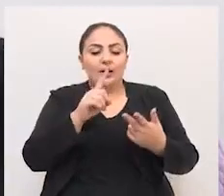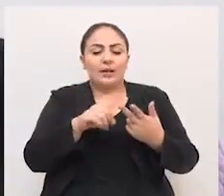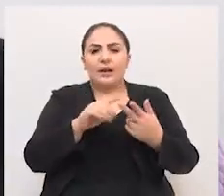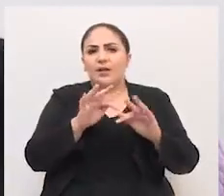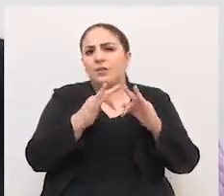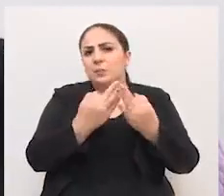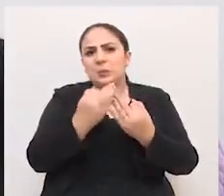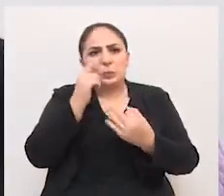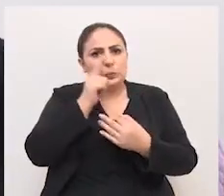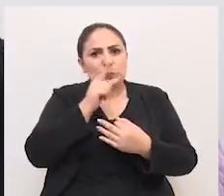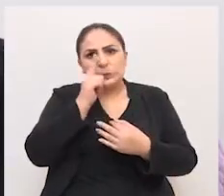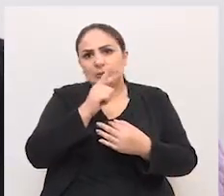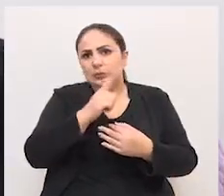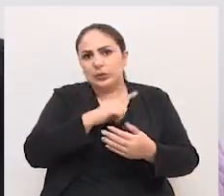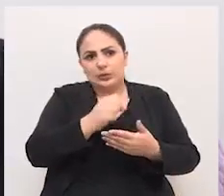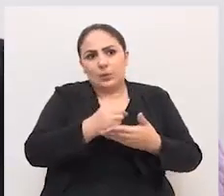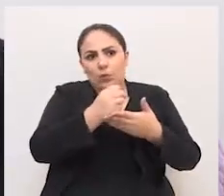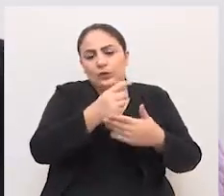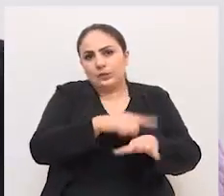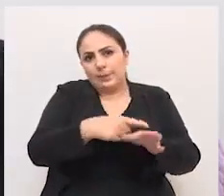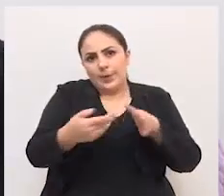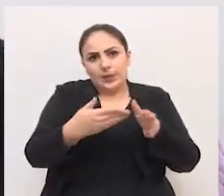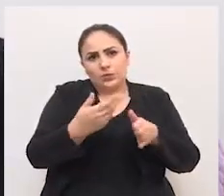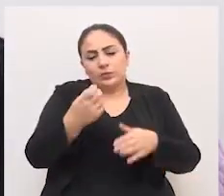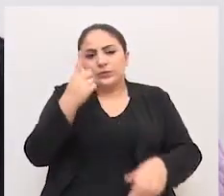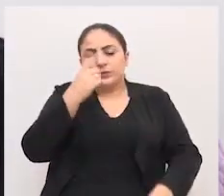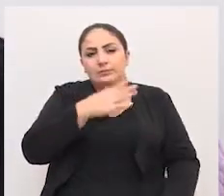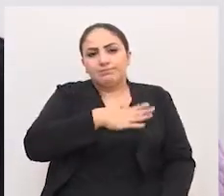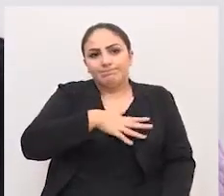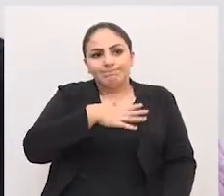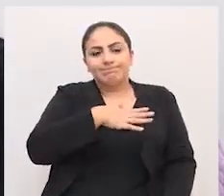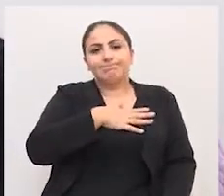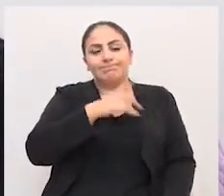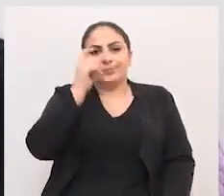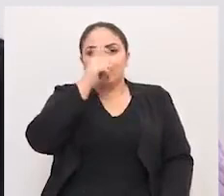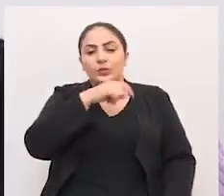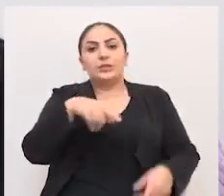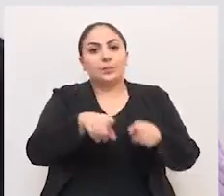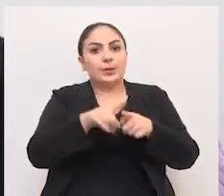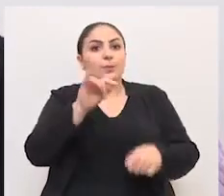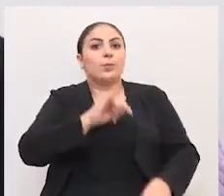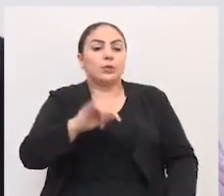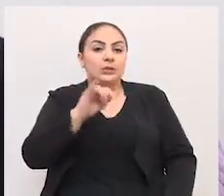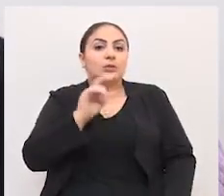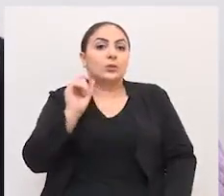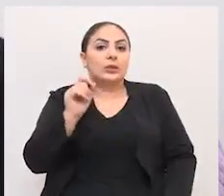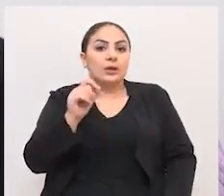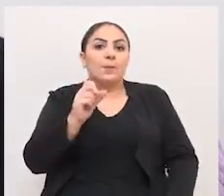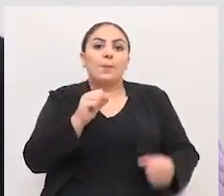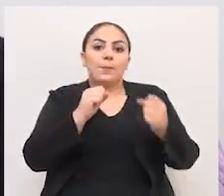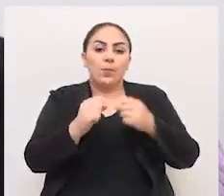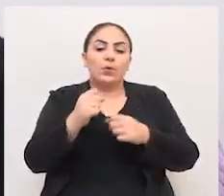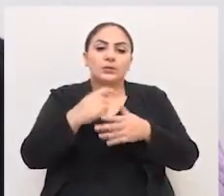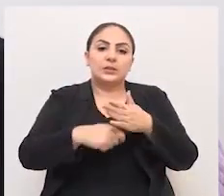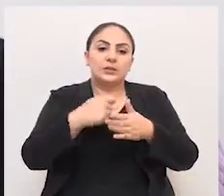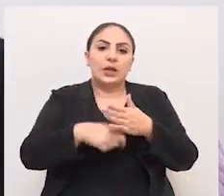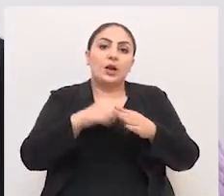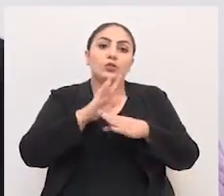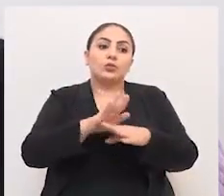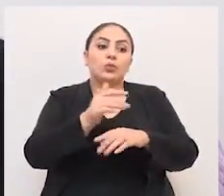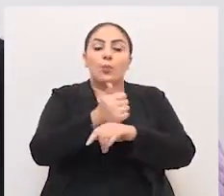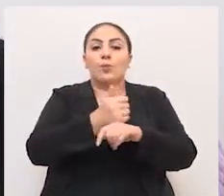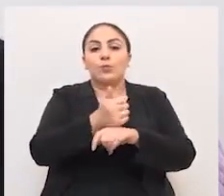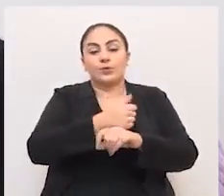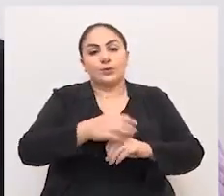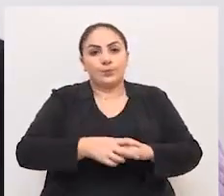e essas famílias também não consigam dar esse apoio nesse momento e também sintam dificuldades, é importante que possam buscar a ajuda